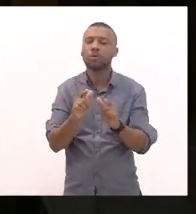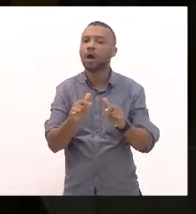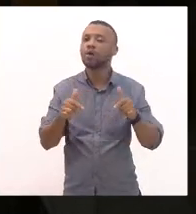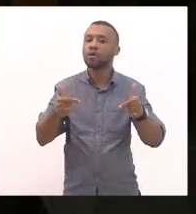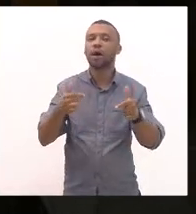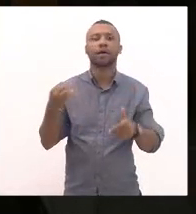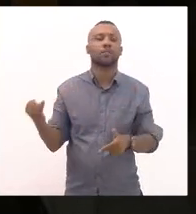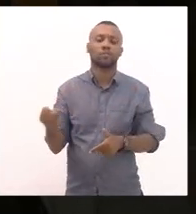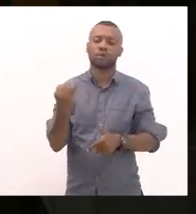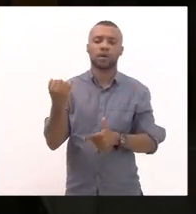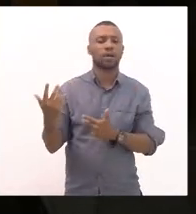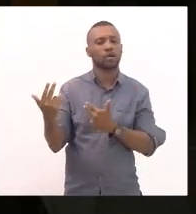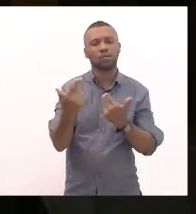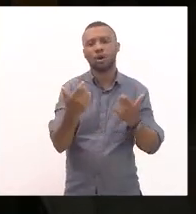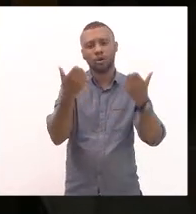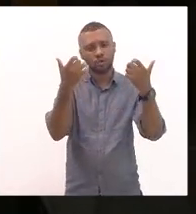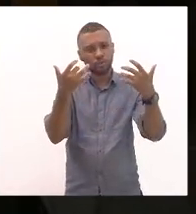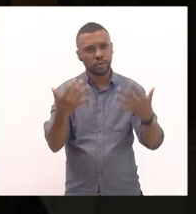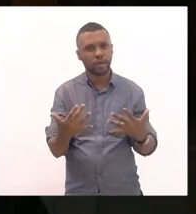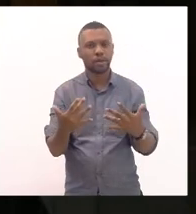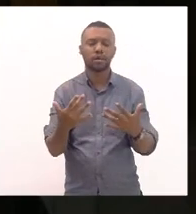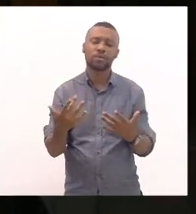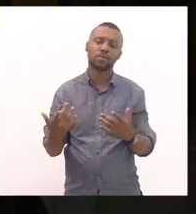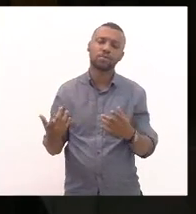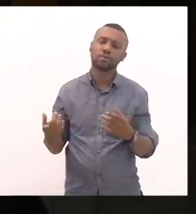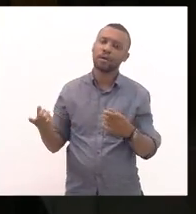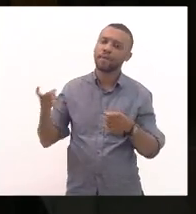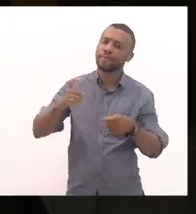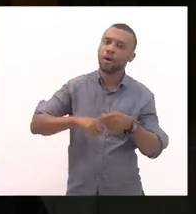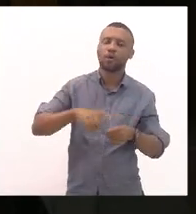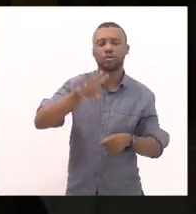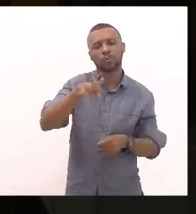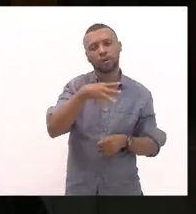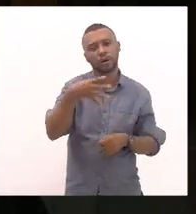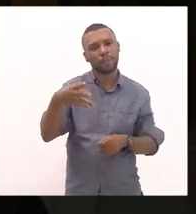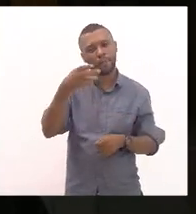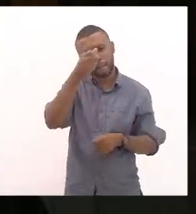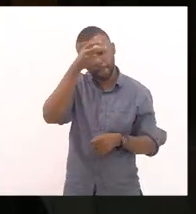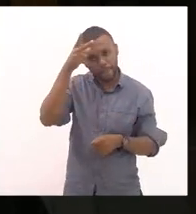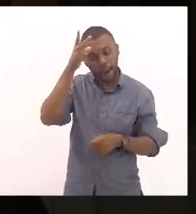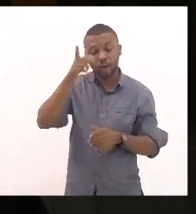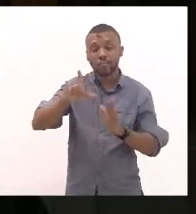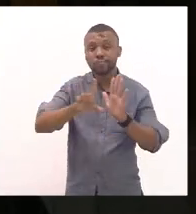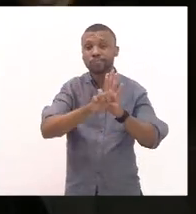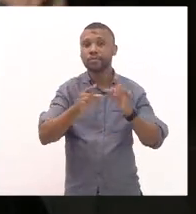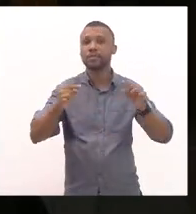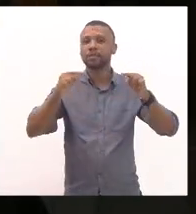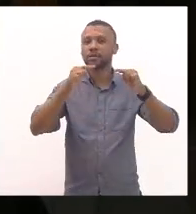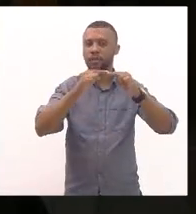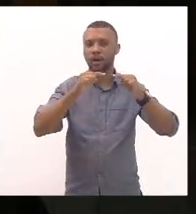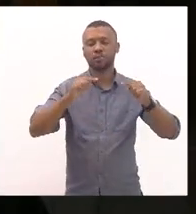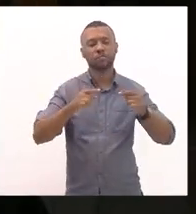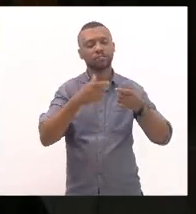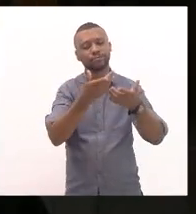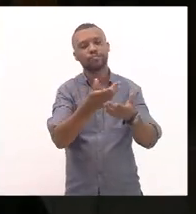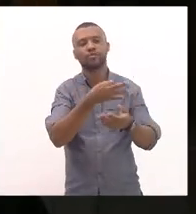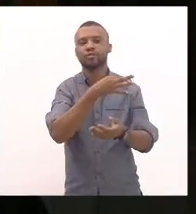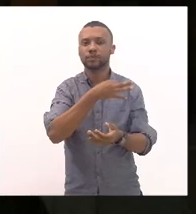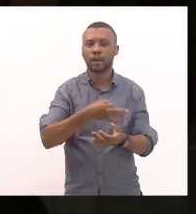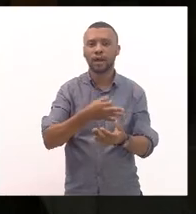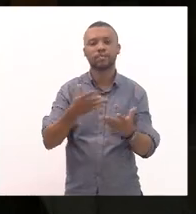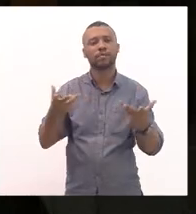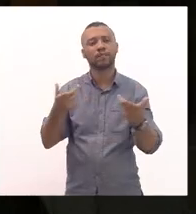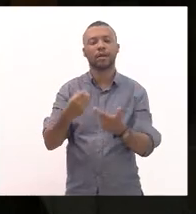importantes como eu disse aqui com a retomada do programa bairro legal na cidade dando dignidade e qualidade